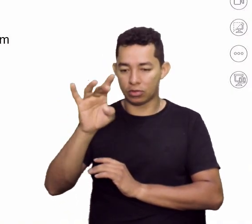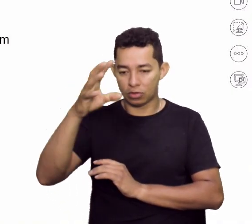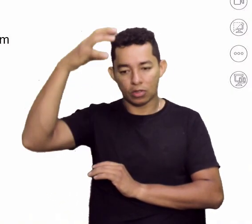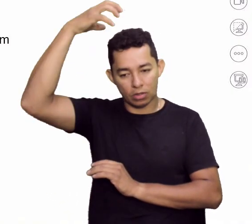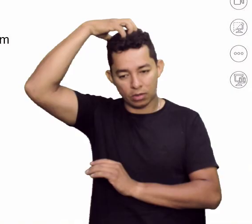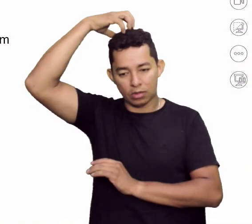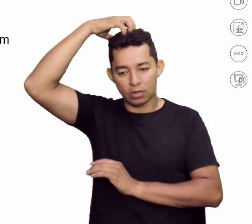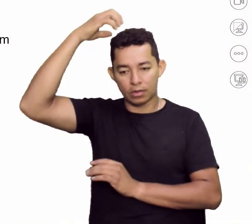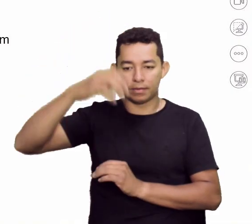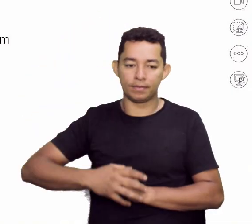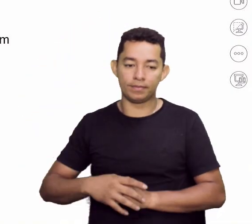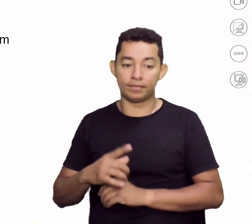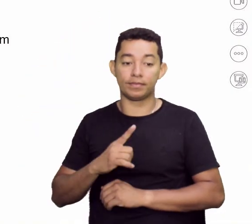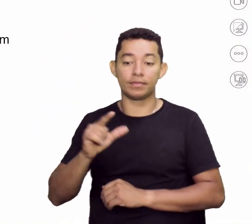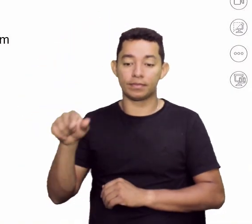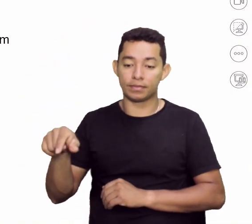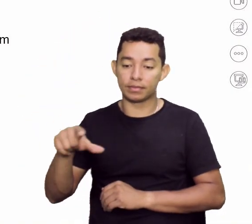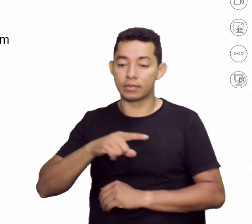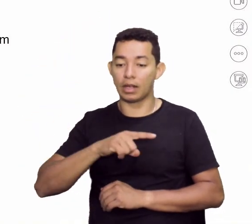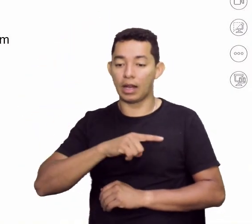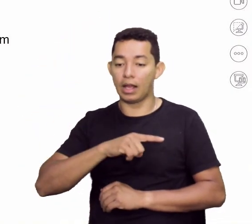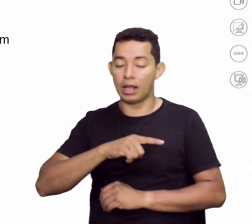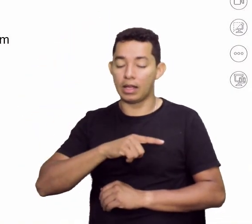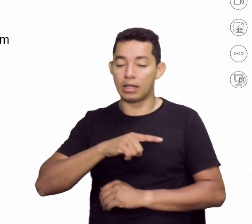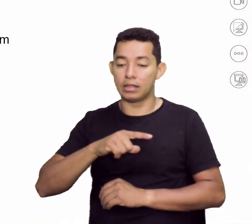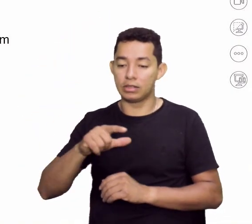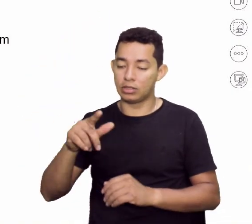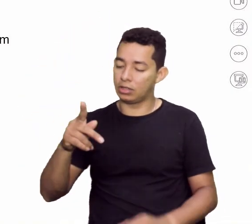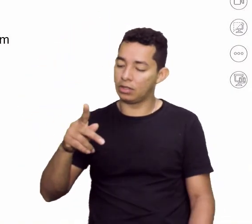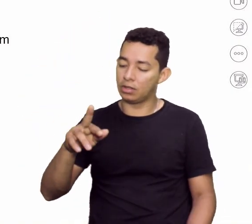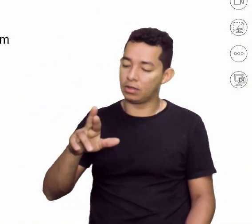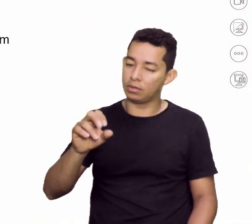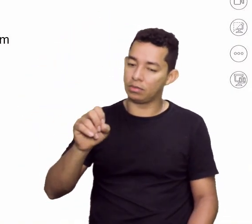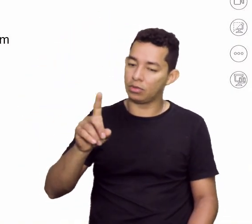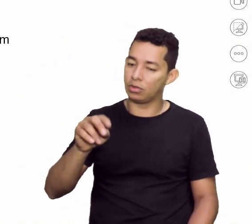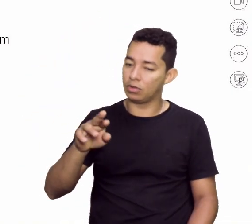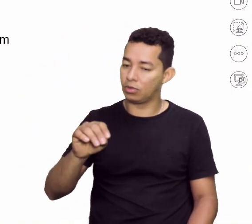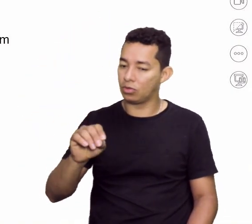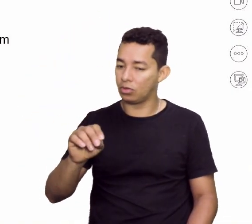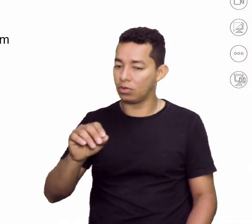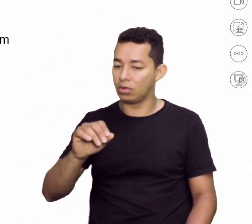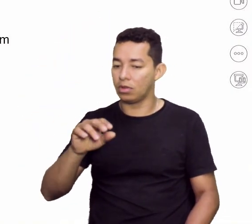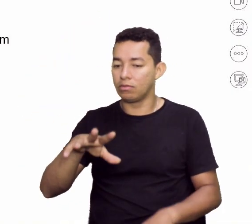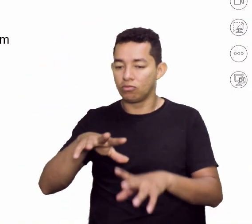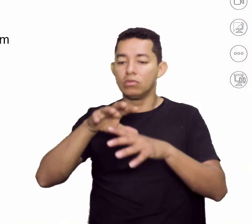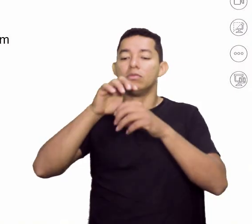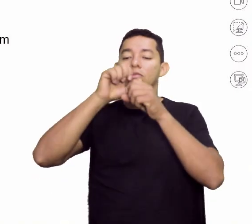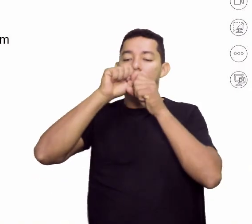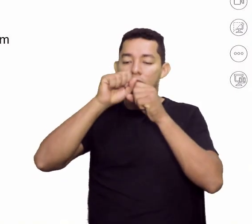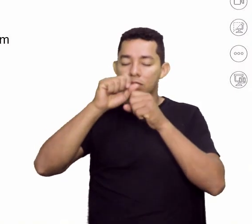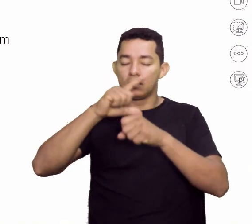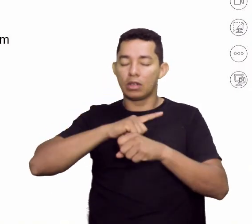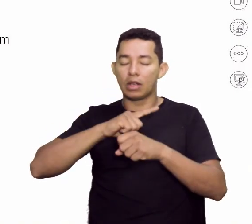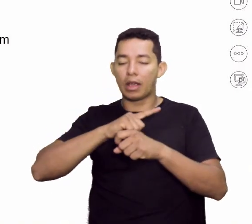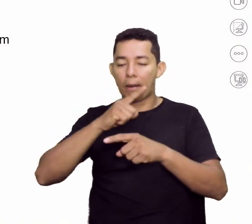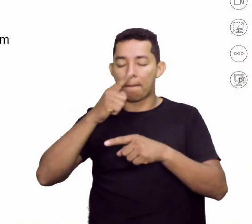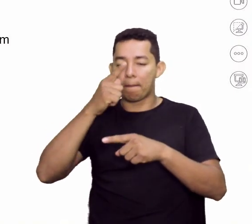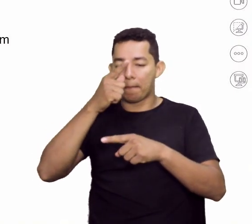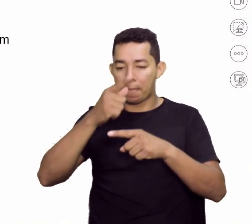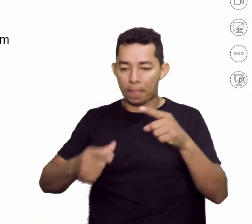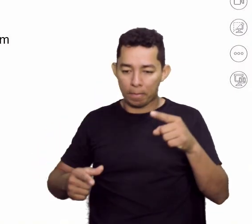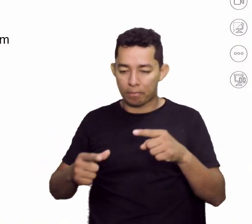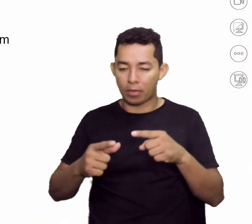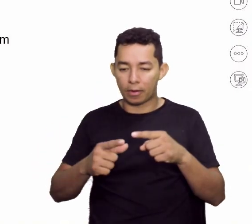inclusive, tinham produtos para impedir que alguém entrasse, quem entrasse lá, respirando aquele ar, poderia morrer.